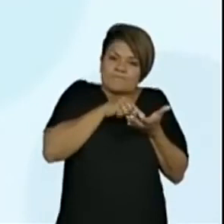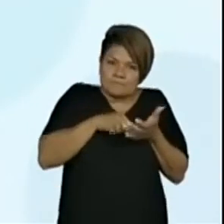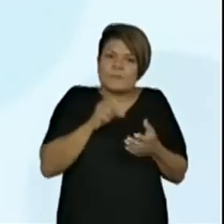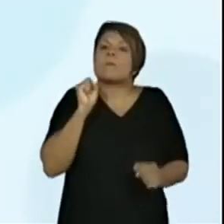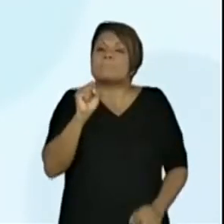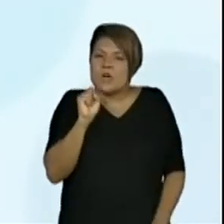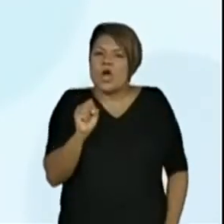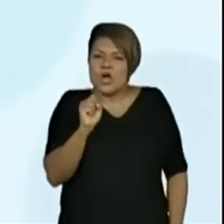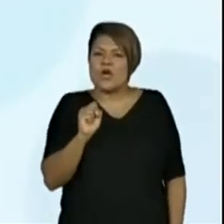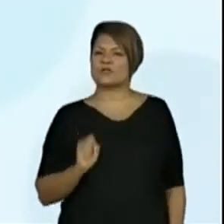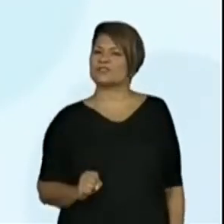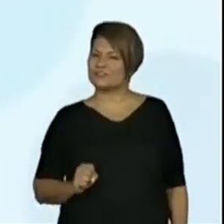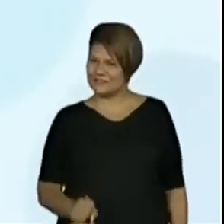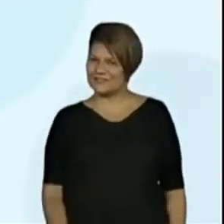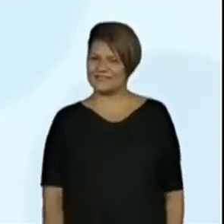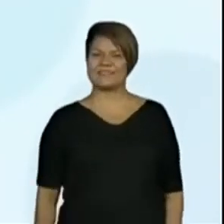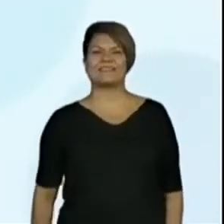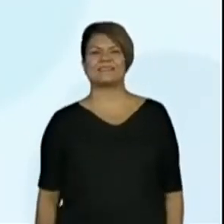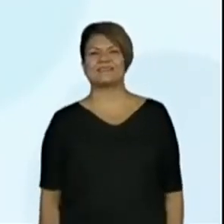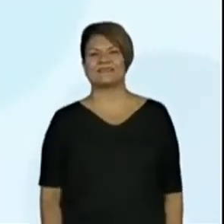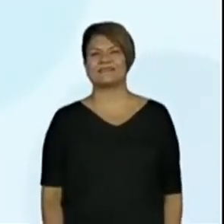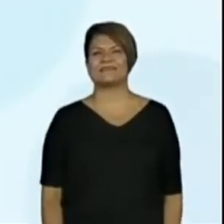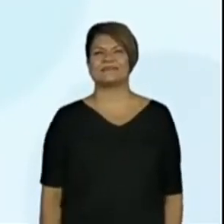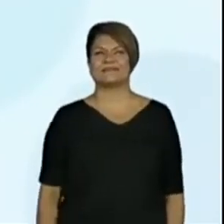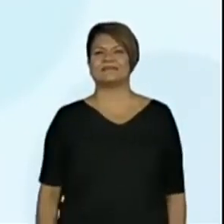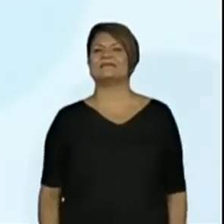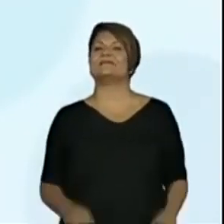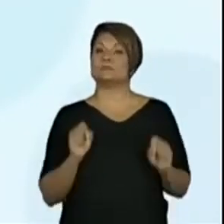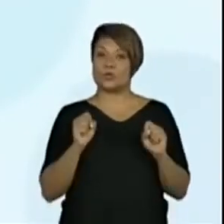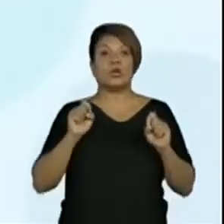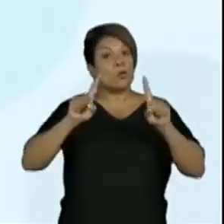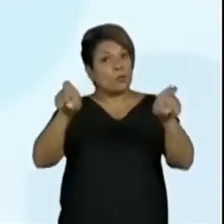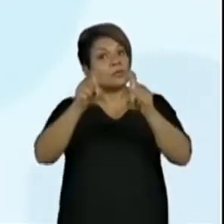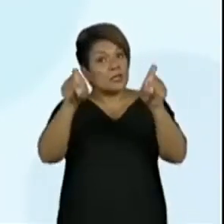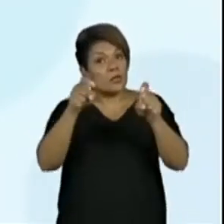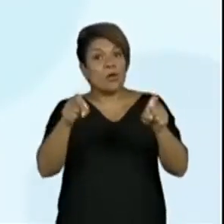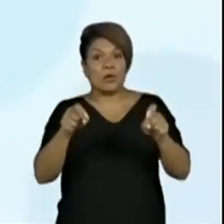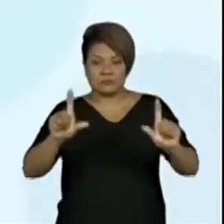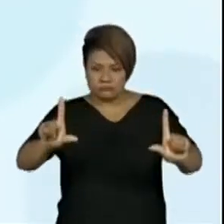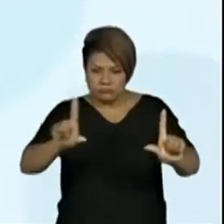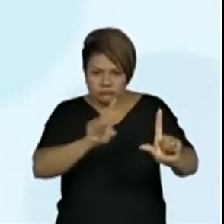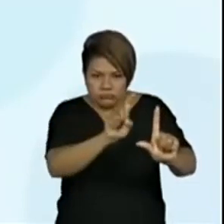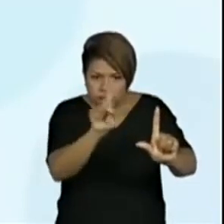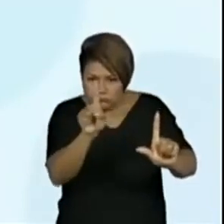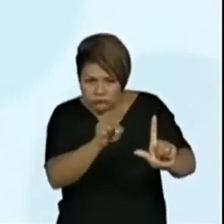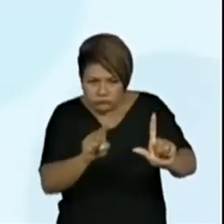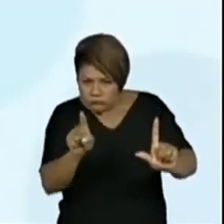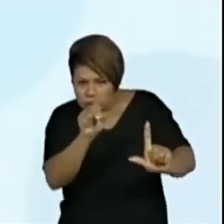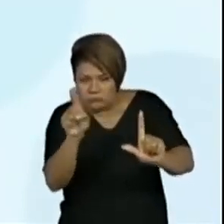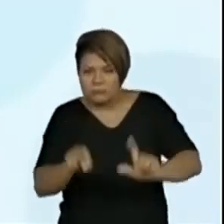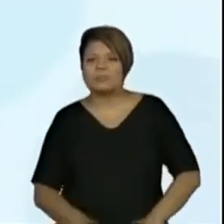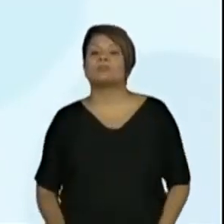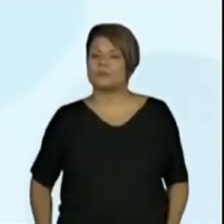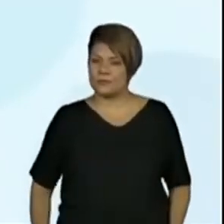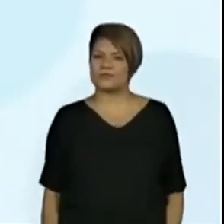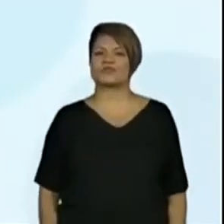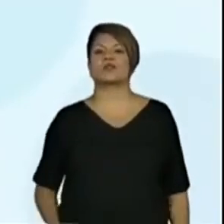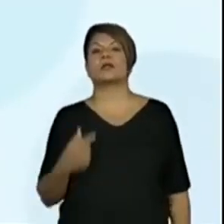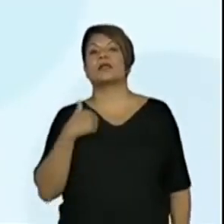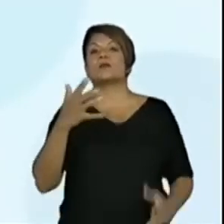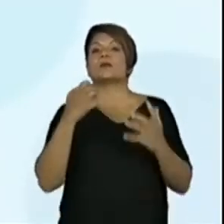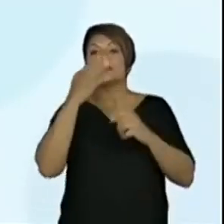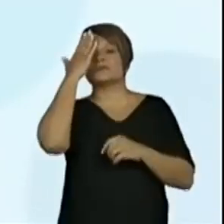Coloque o dedinho na tela, no seu celular, no seu computador. Olha lá, eu quero saber